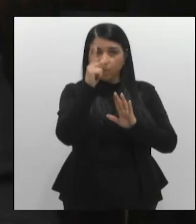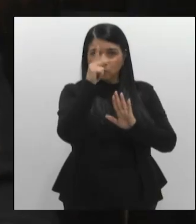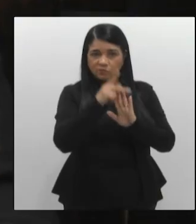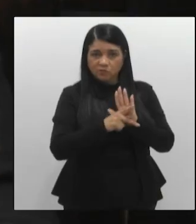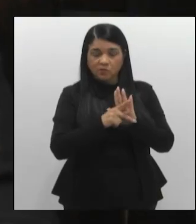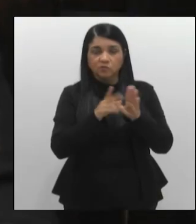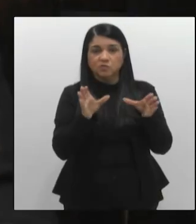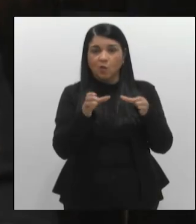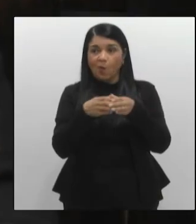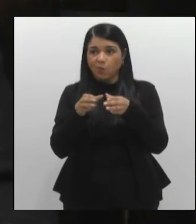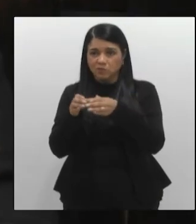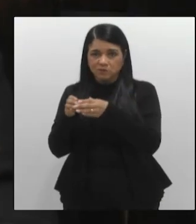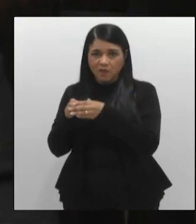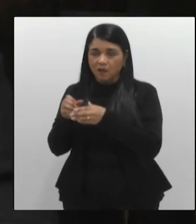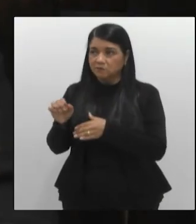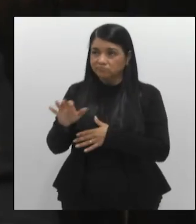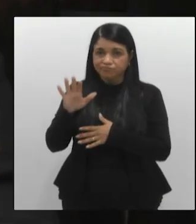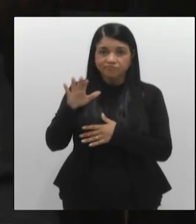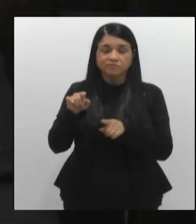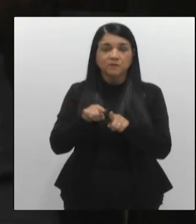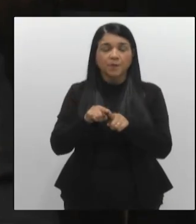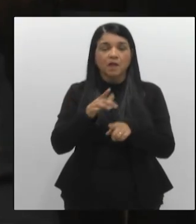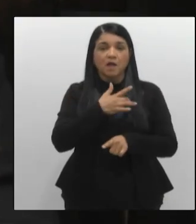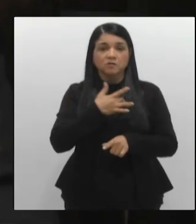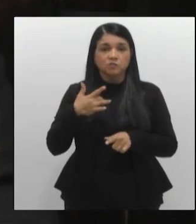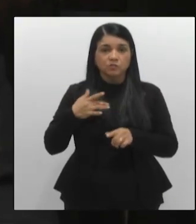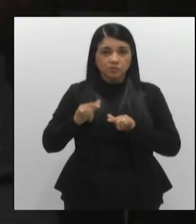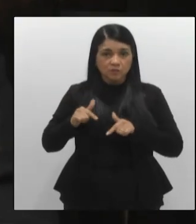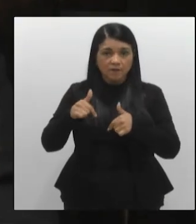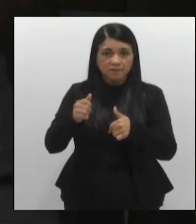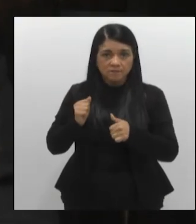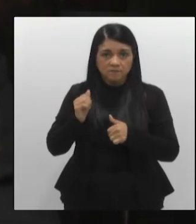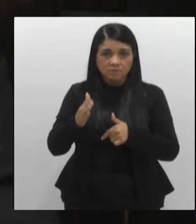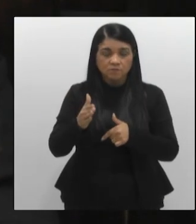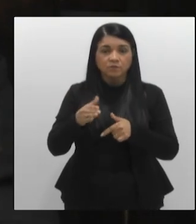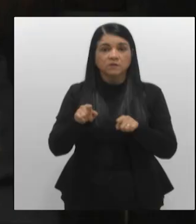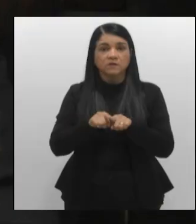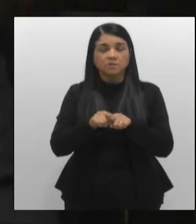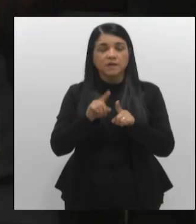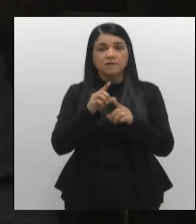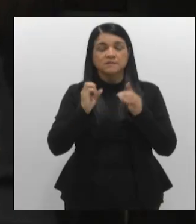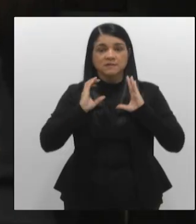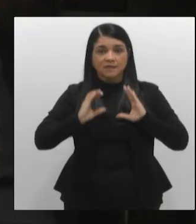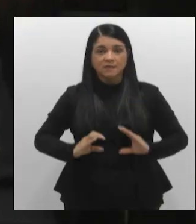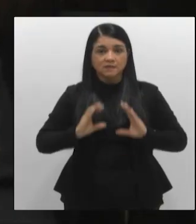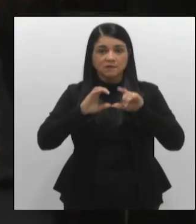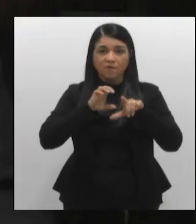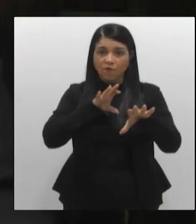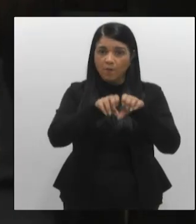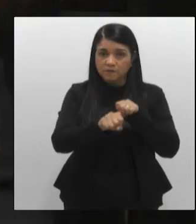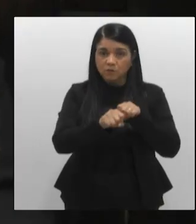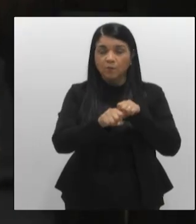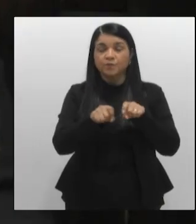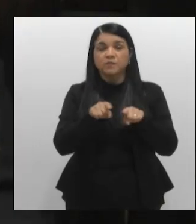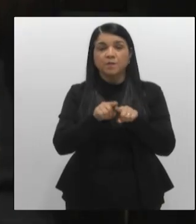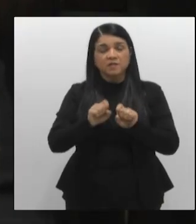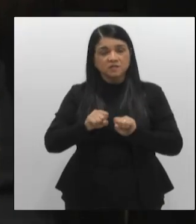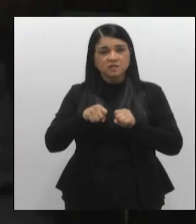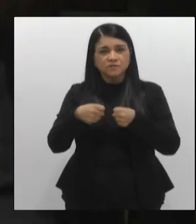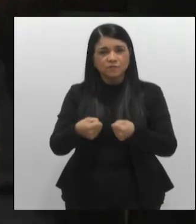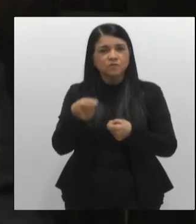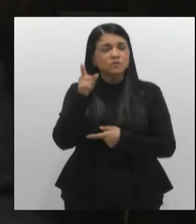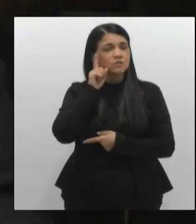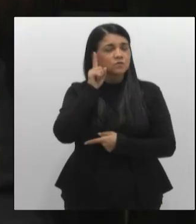nas comunidades, as ações de saúde, de formação e de cidadania são parte desse esforço